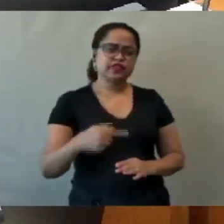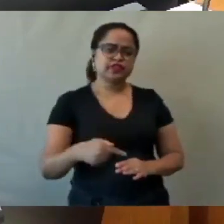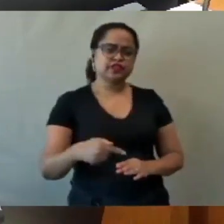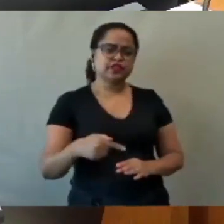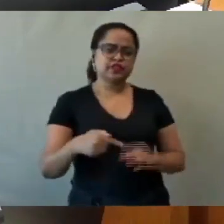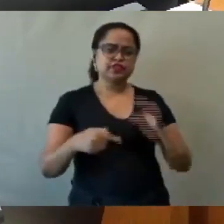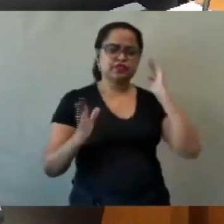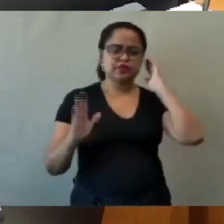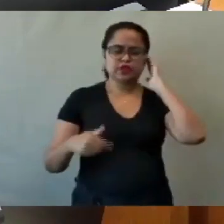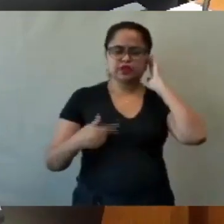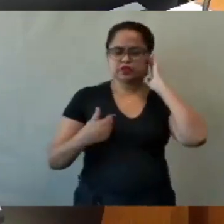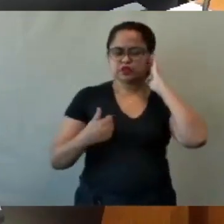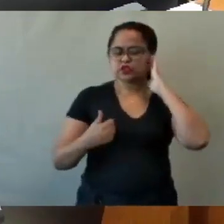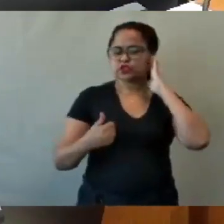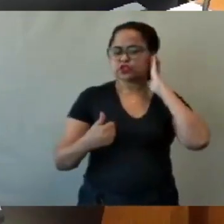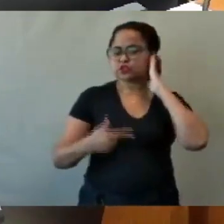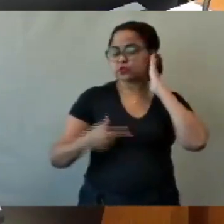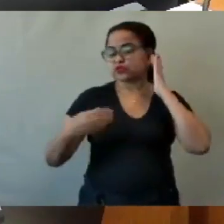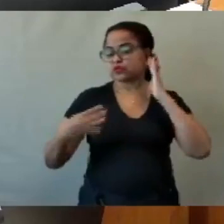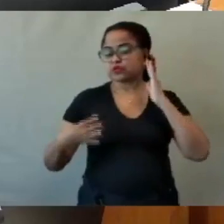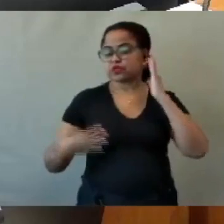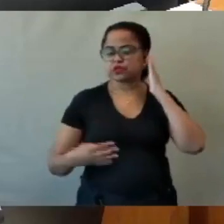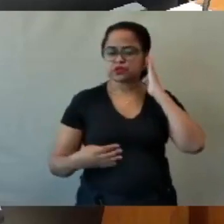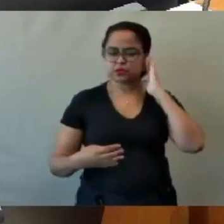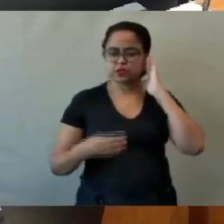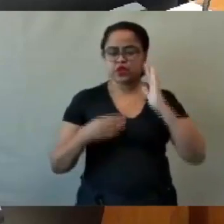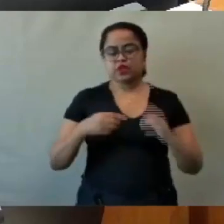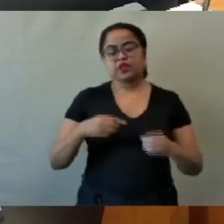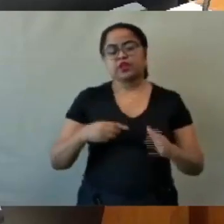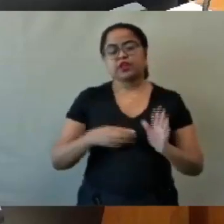797/2024. Requerimento de comissão